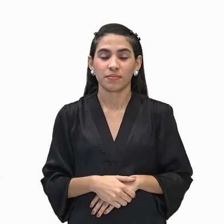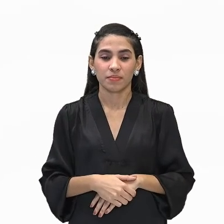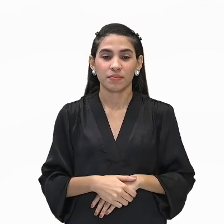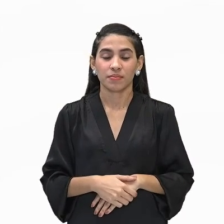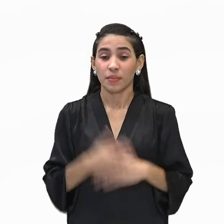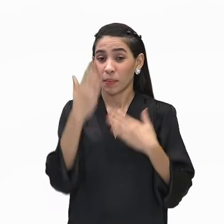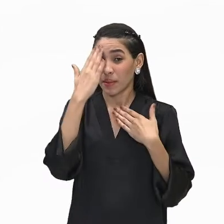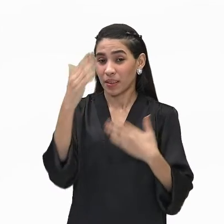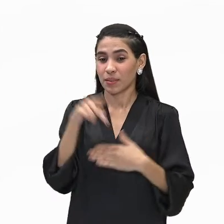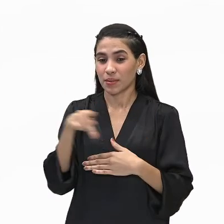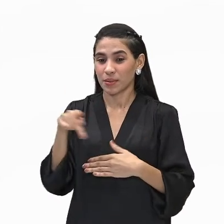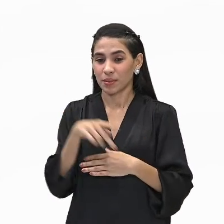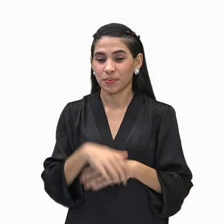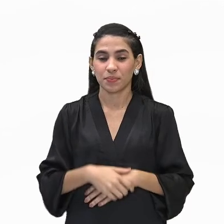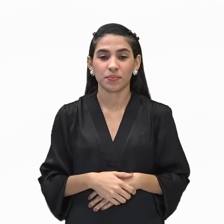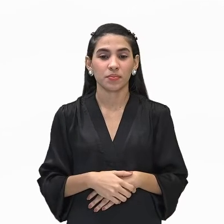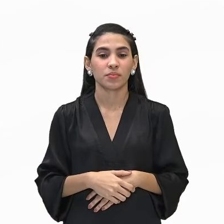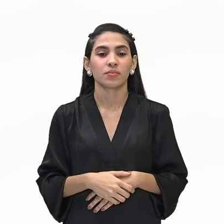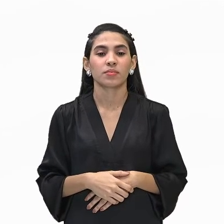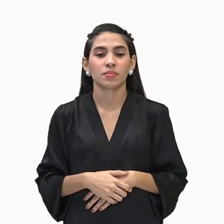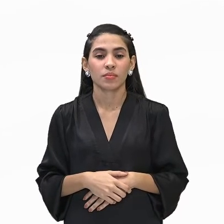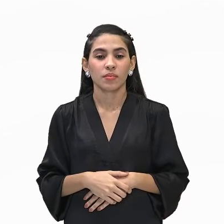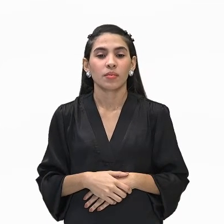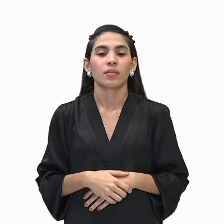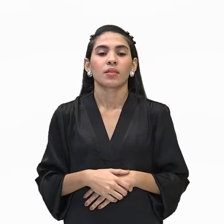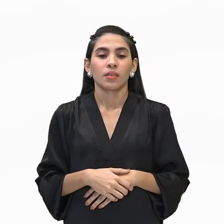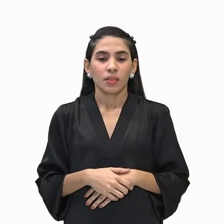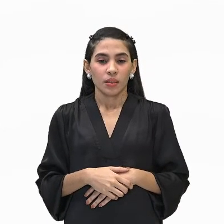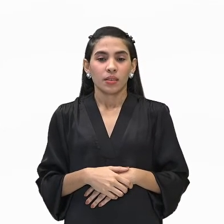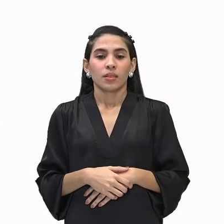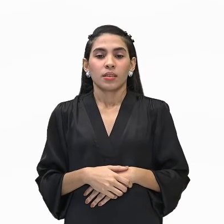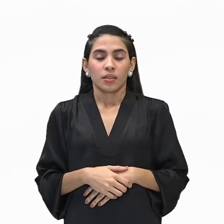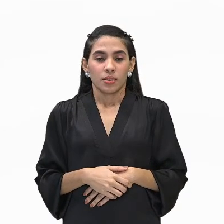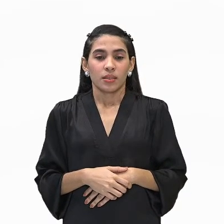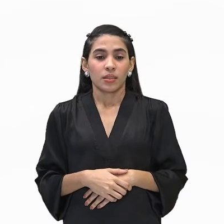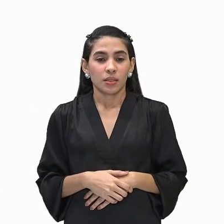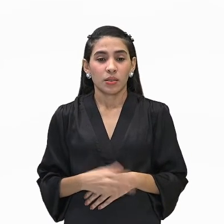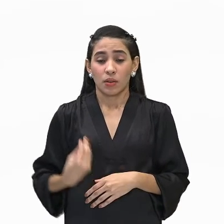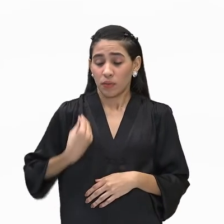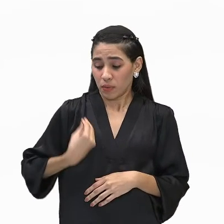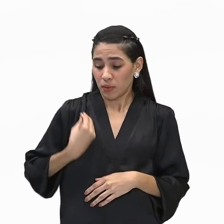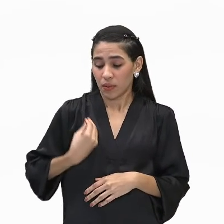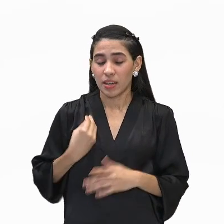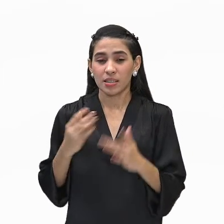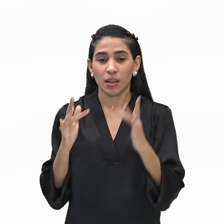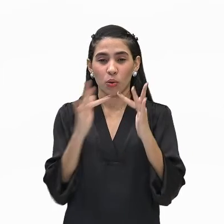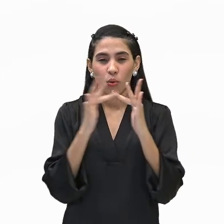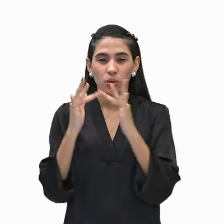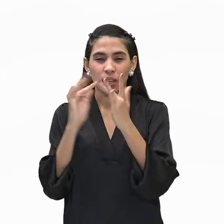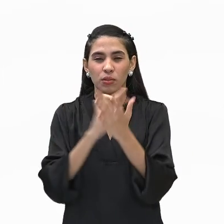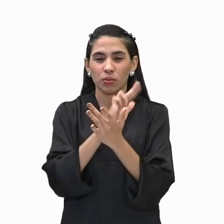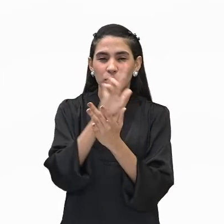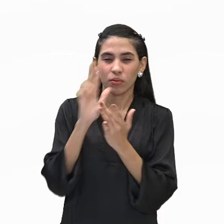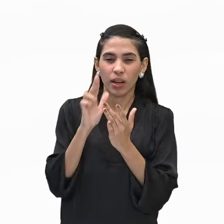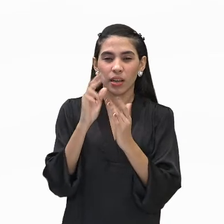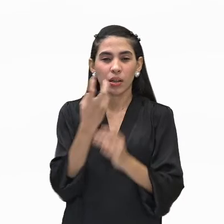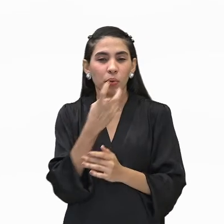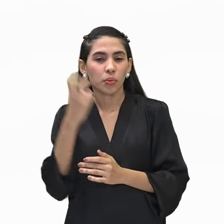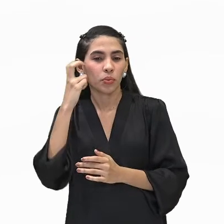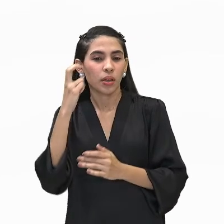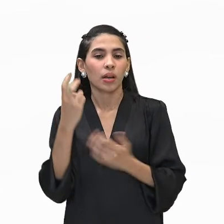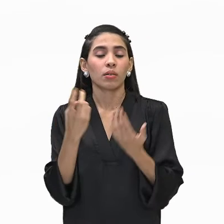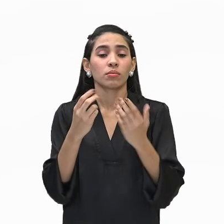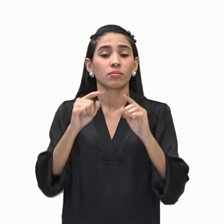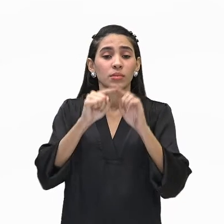Obrigado, professor. Então, a convivência com as diversidades culturais e religiosas, como por exemplo na sala, escola